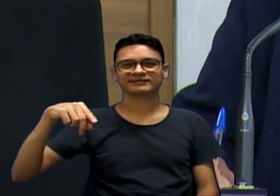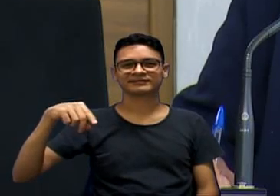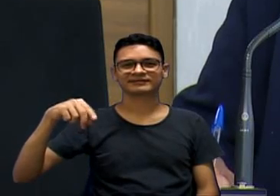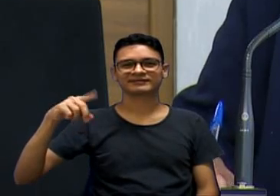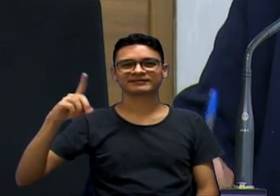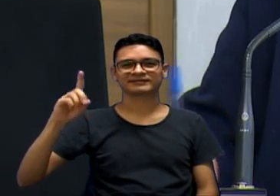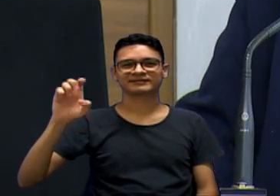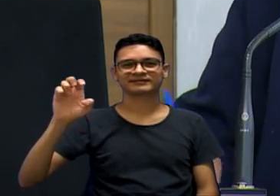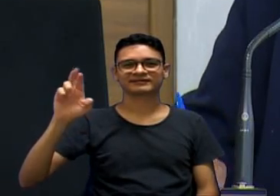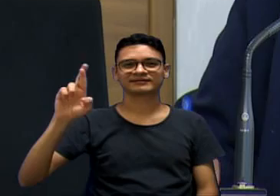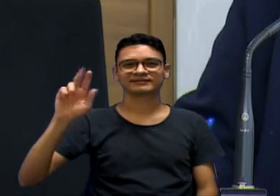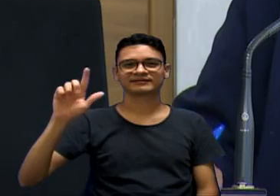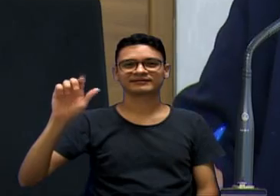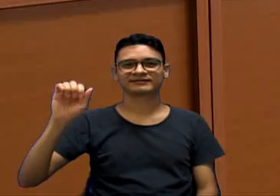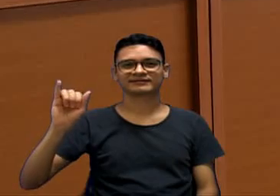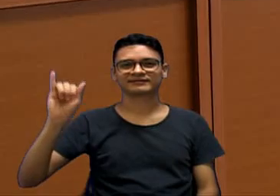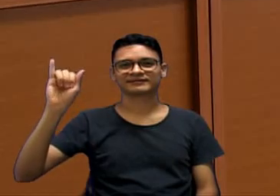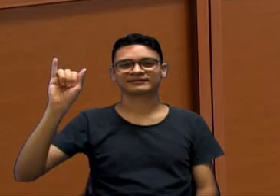Então...